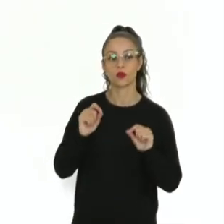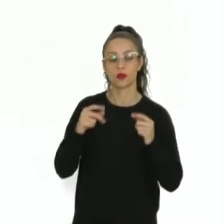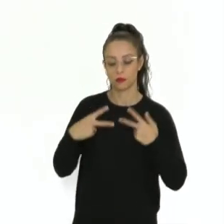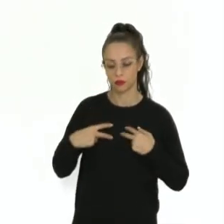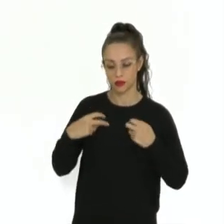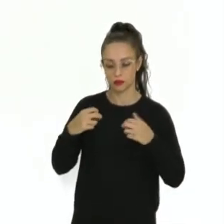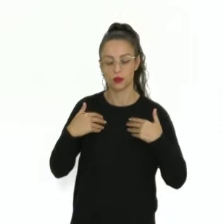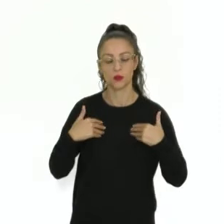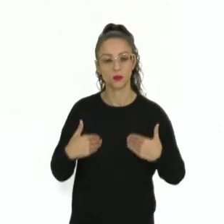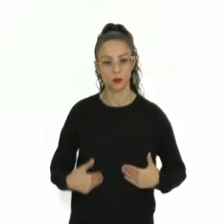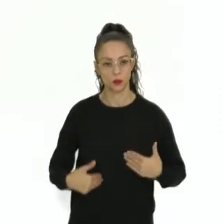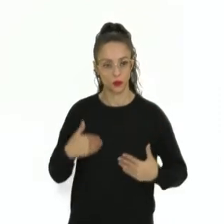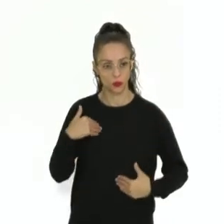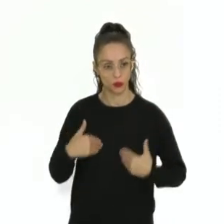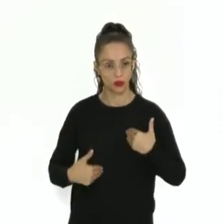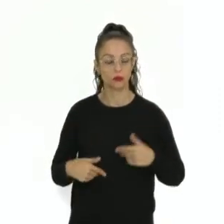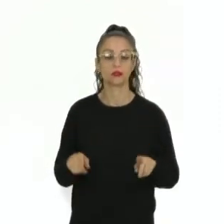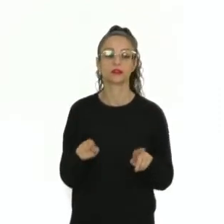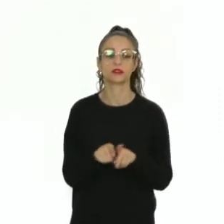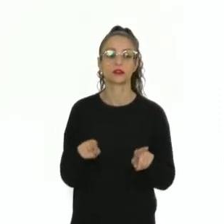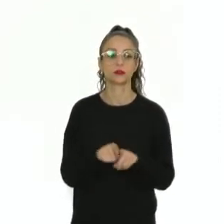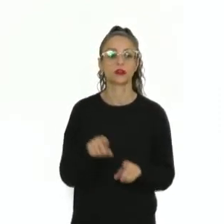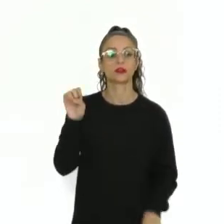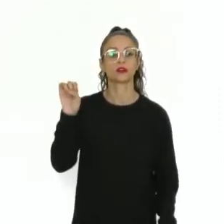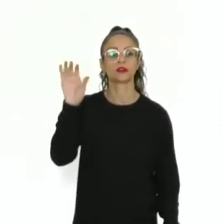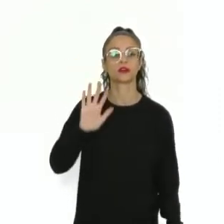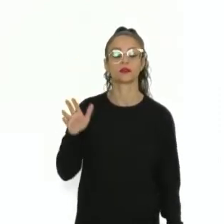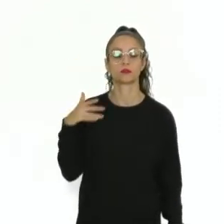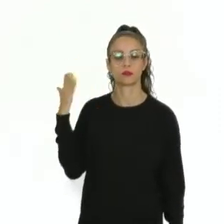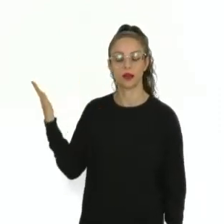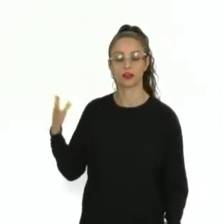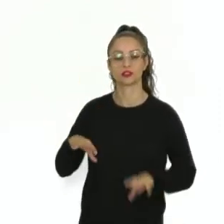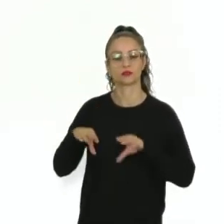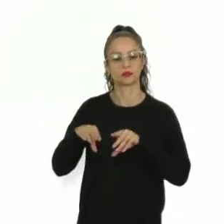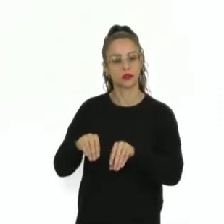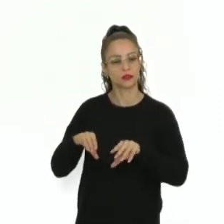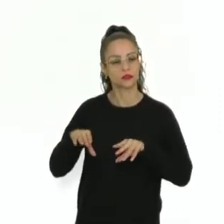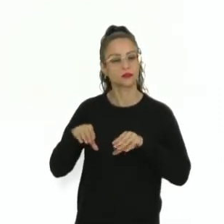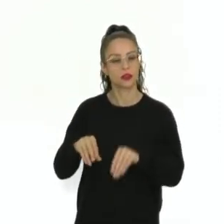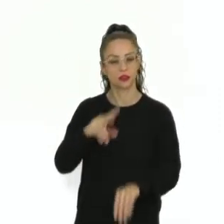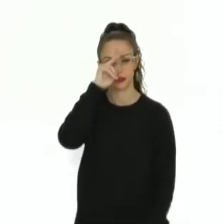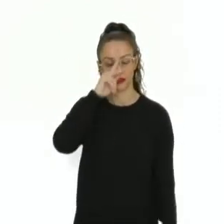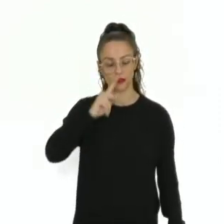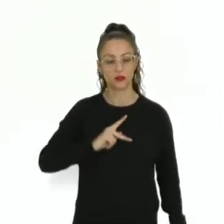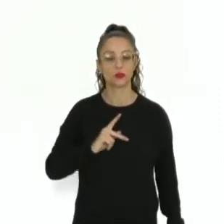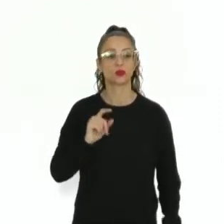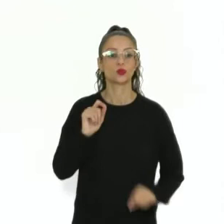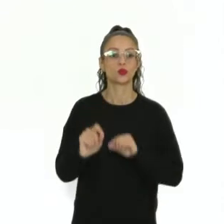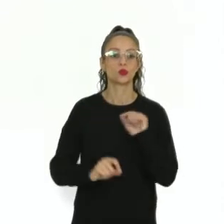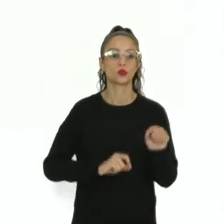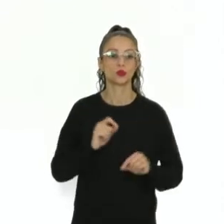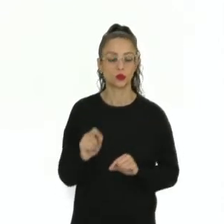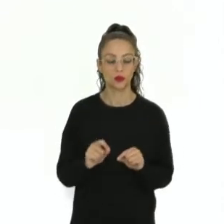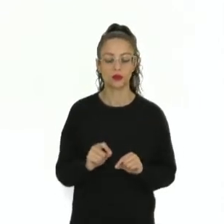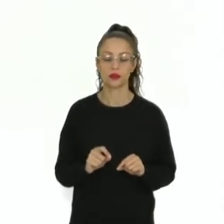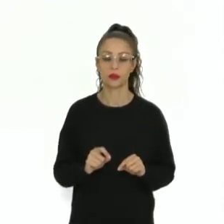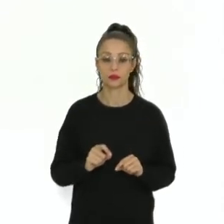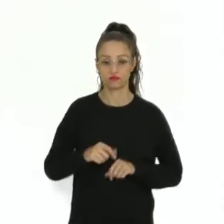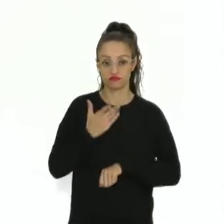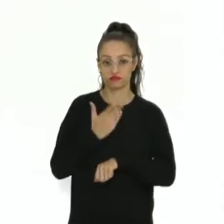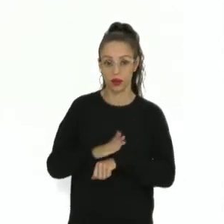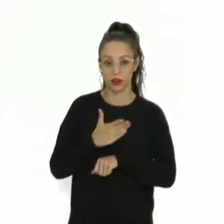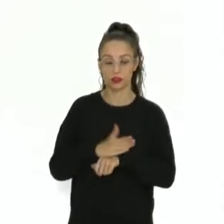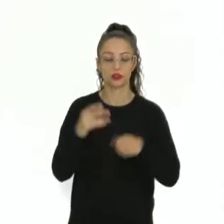seu corpo, né? Nós temos aqui uma imagem da automassagem, aonde além da prática ali